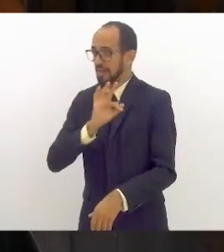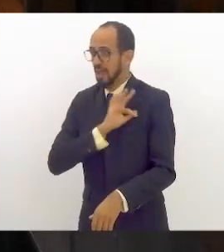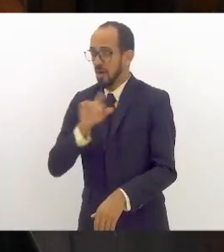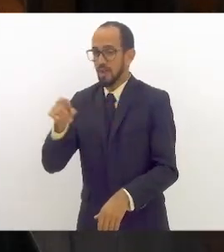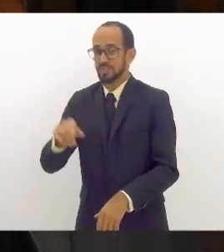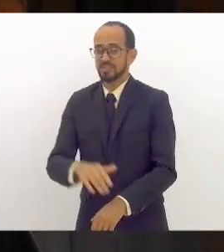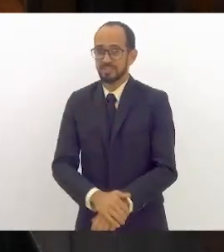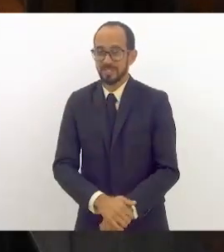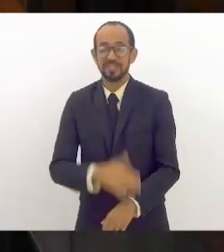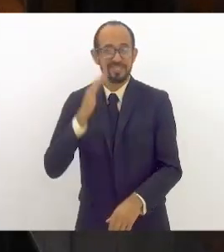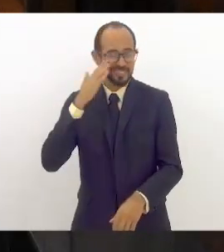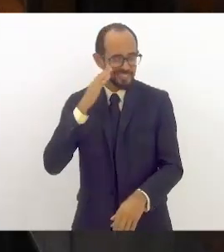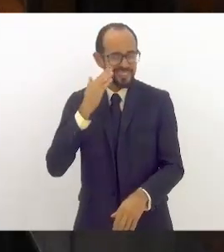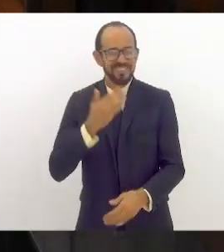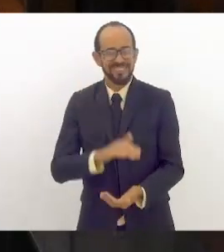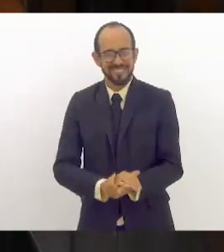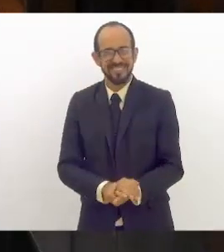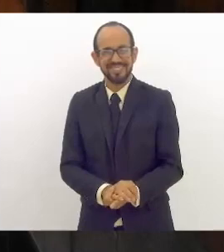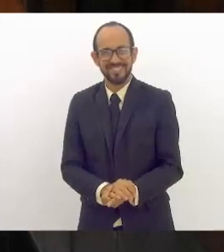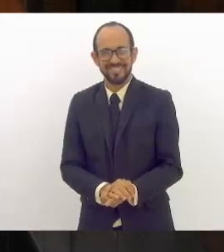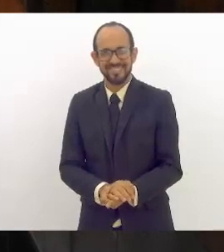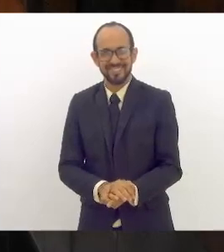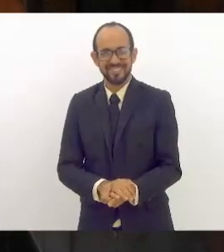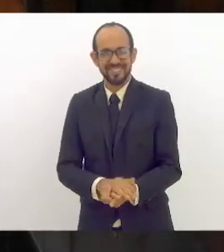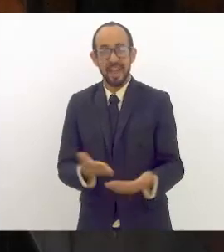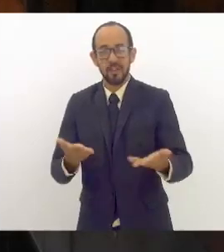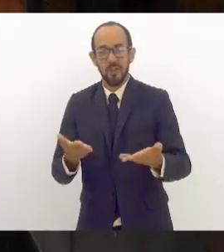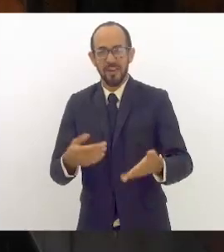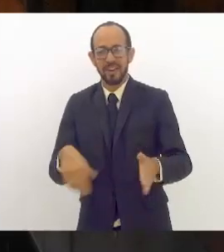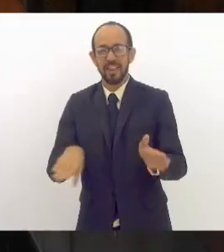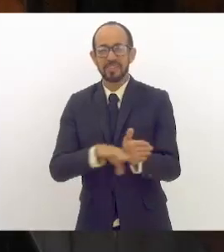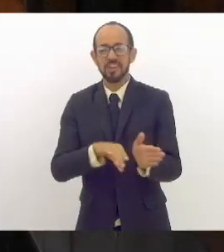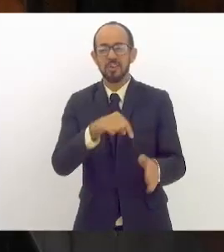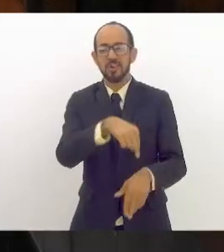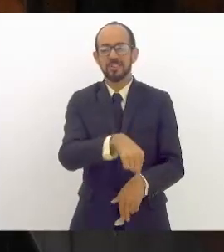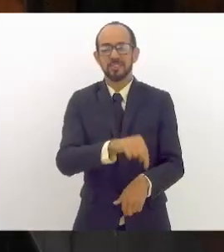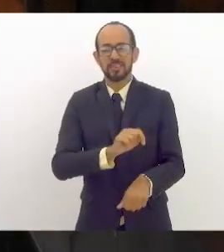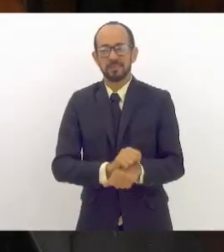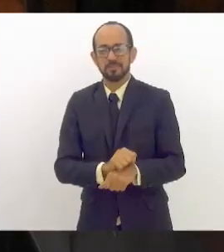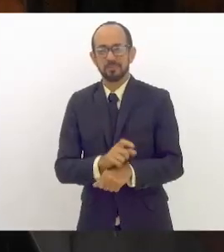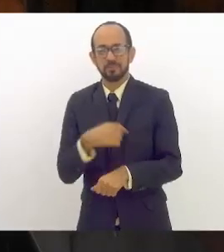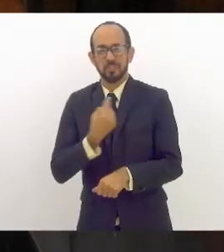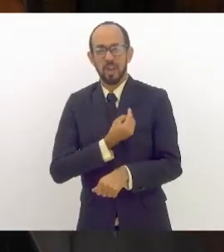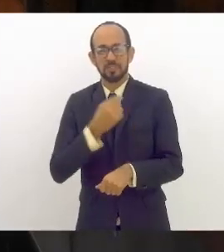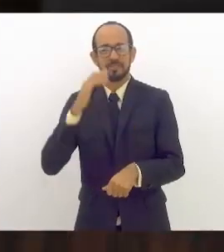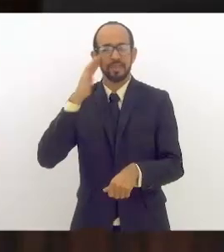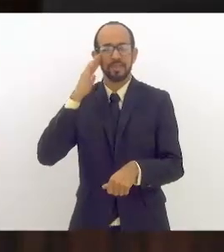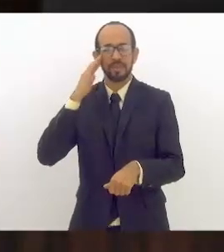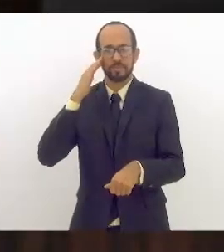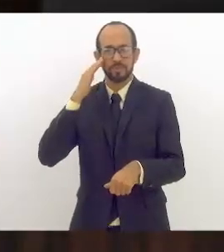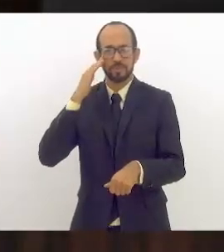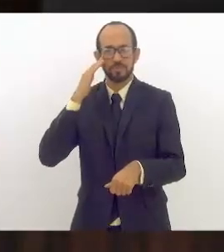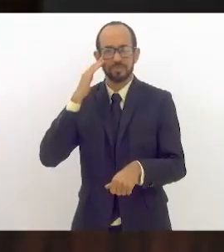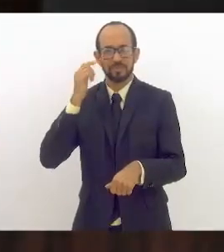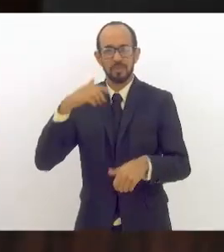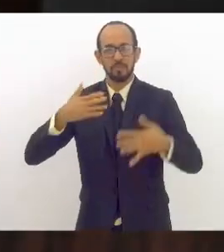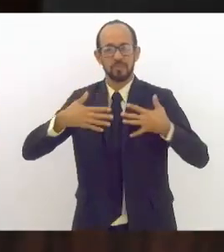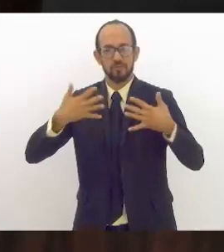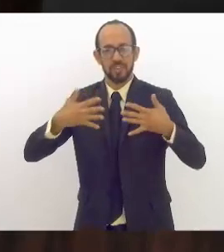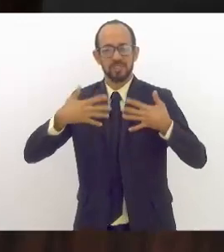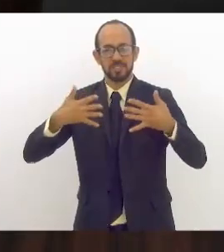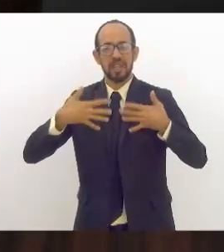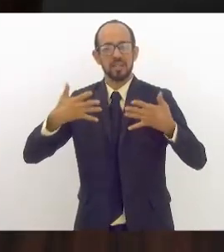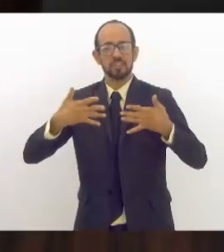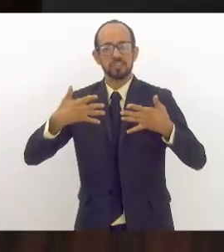entendeu e depois que ela tá aqui a gente entende que é muita alegria para mim